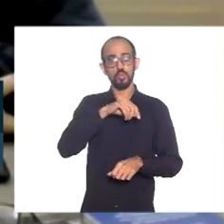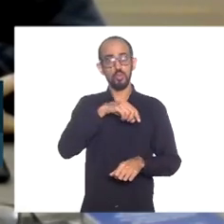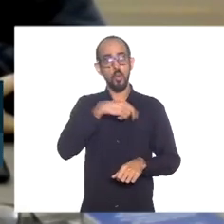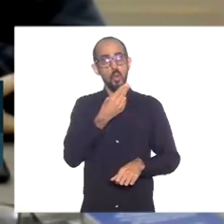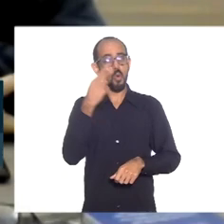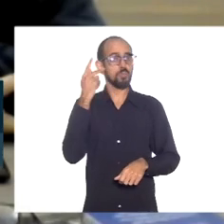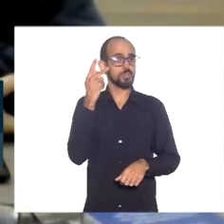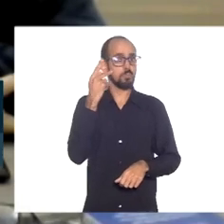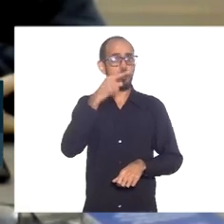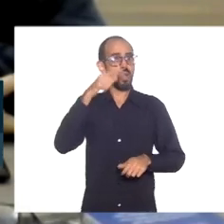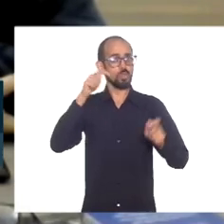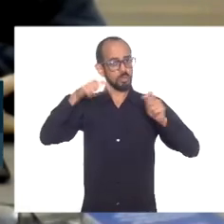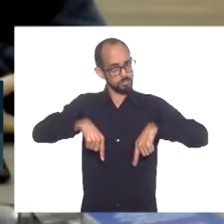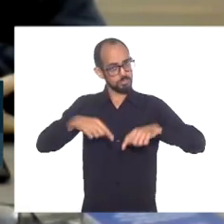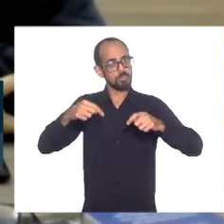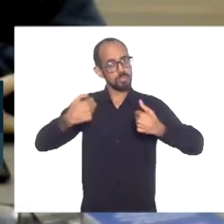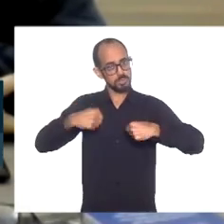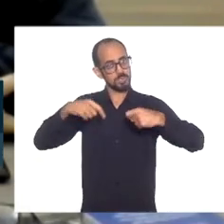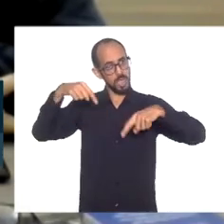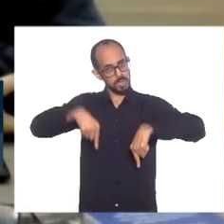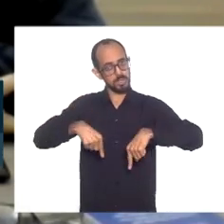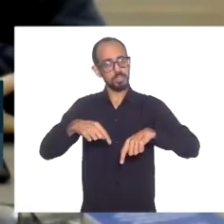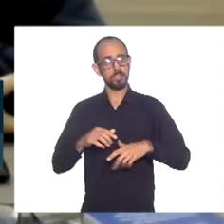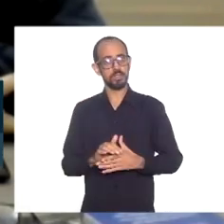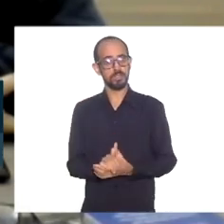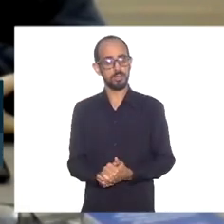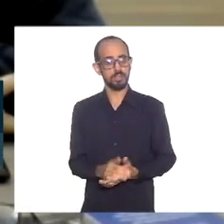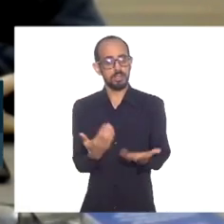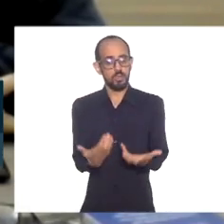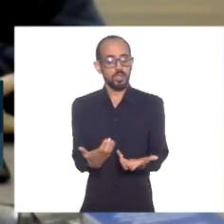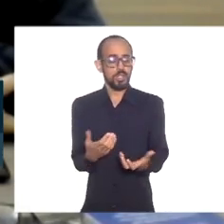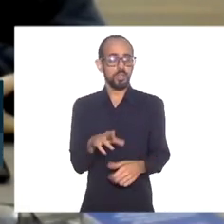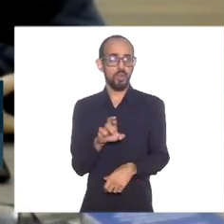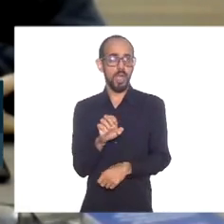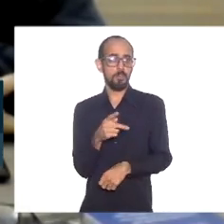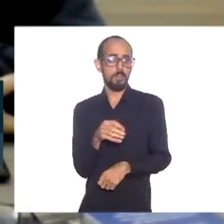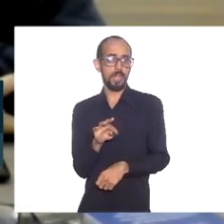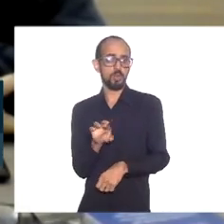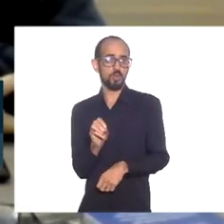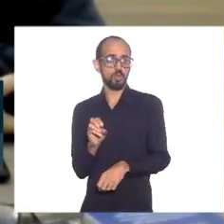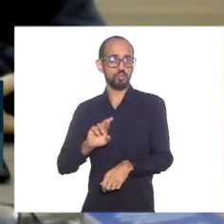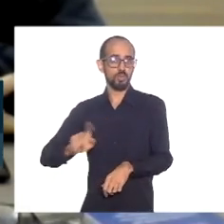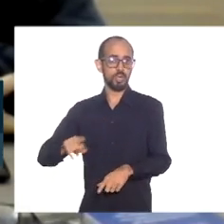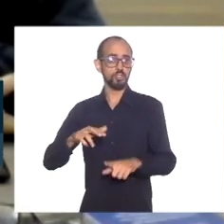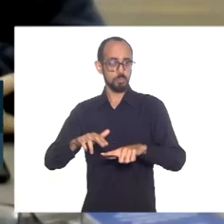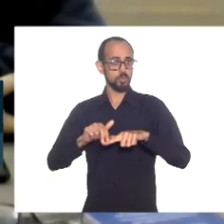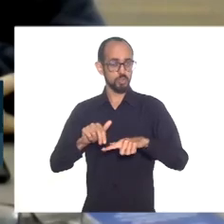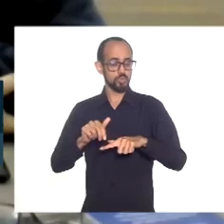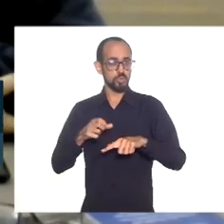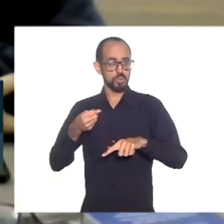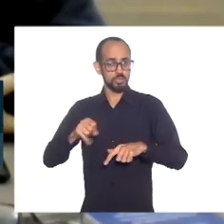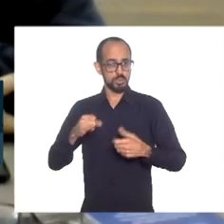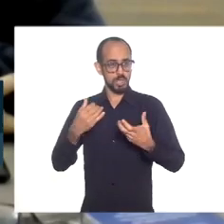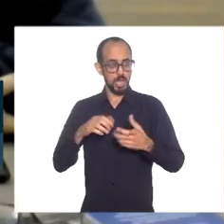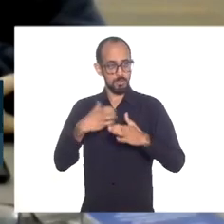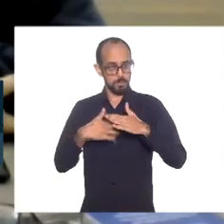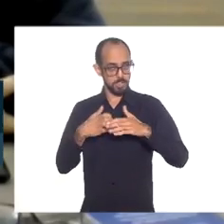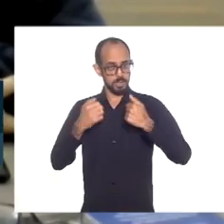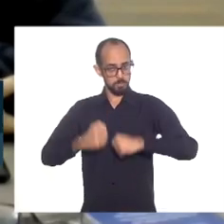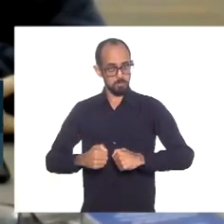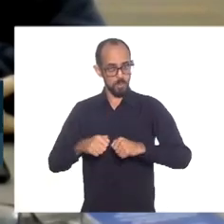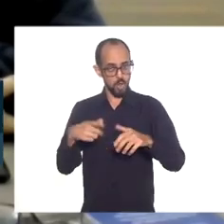está aqui, tem que ser aqui. E eu queria um Repetro diferenciado por isso, porque... Se o sujeito pode, se a empresa pode